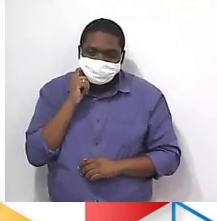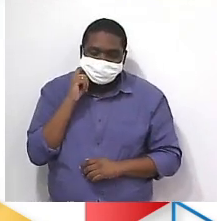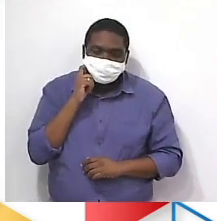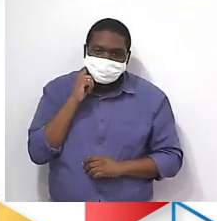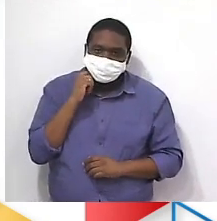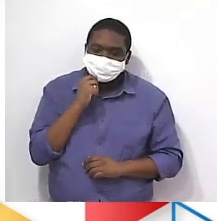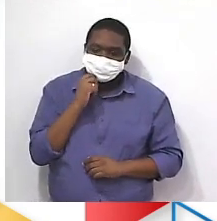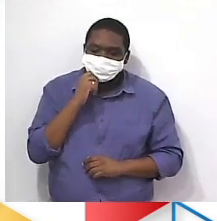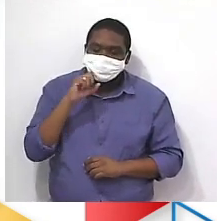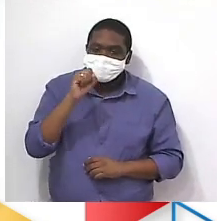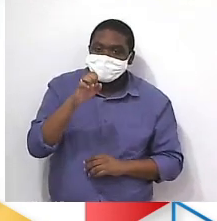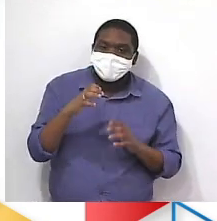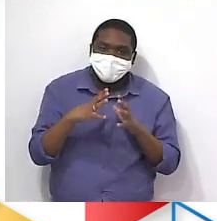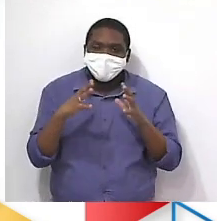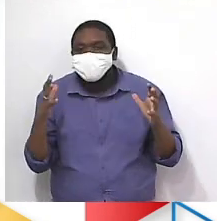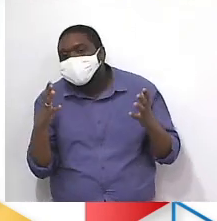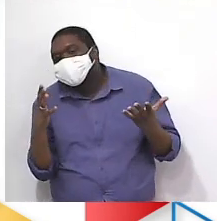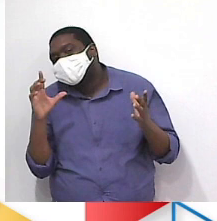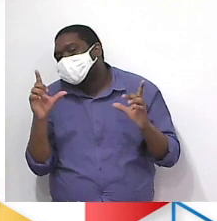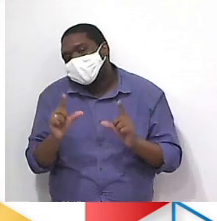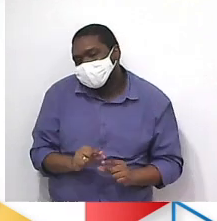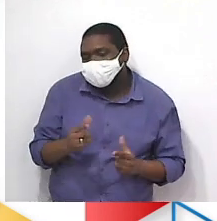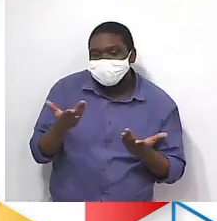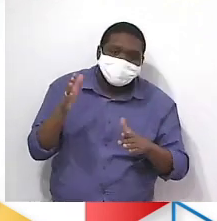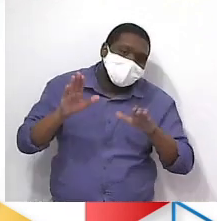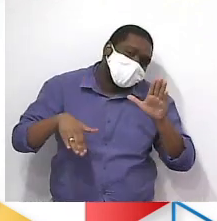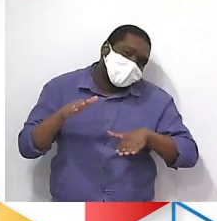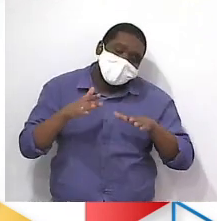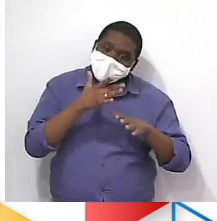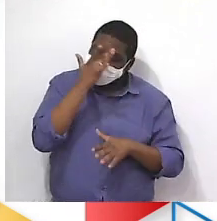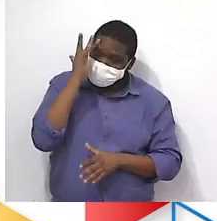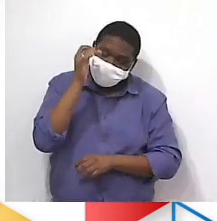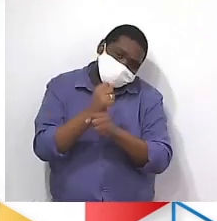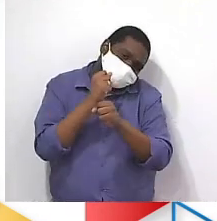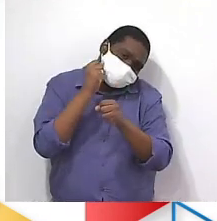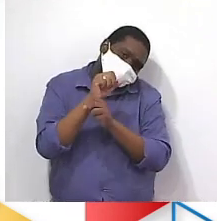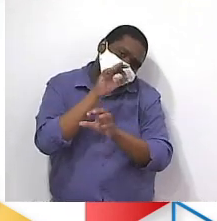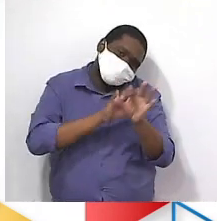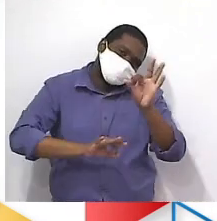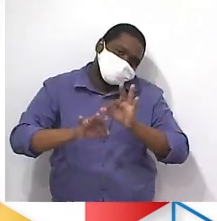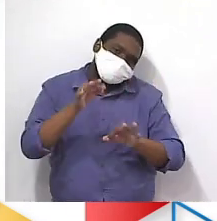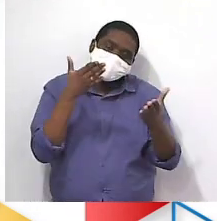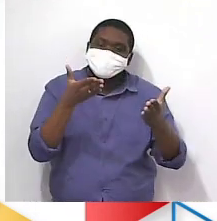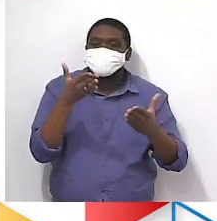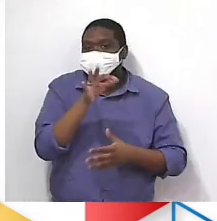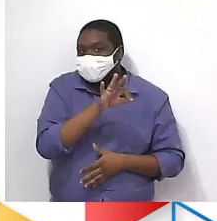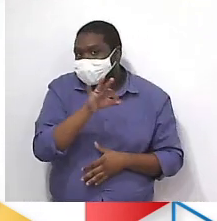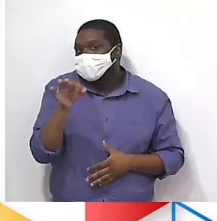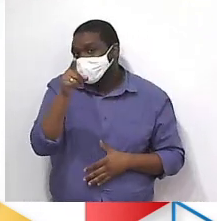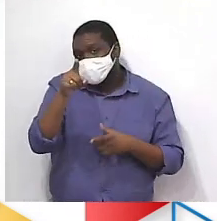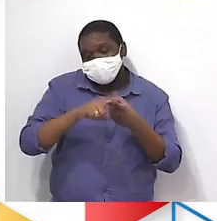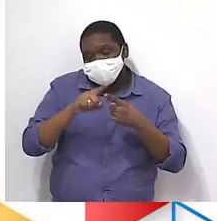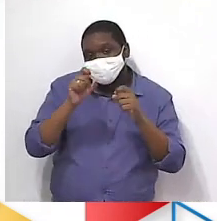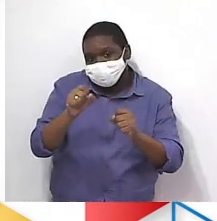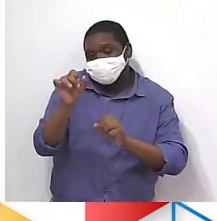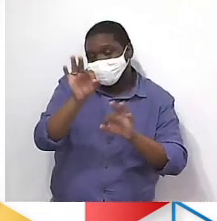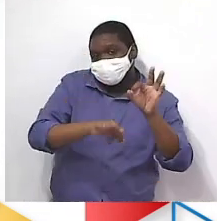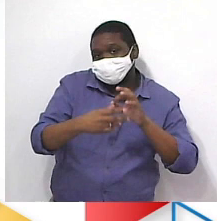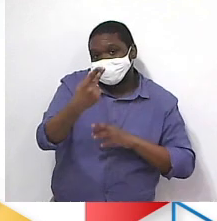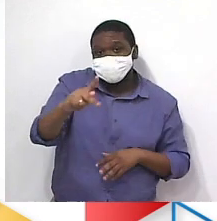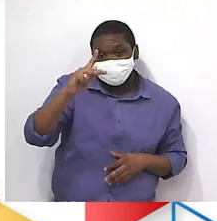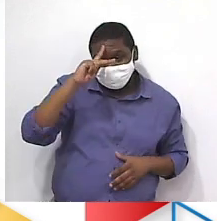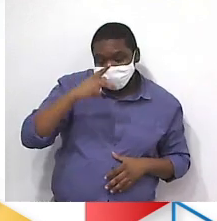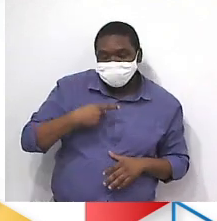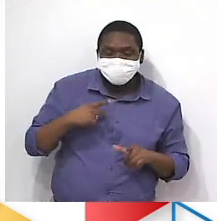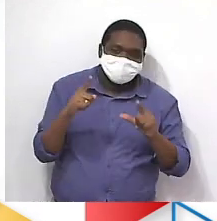vai ficar na base, isso aí depende do construtor, ele vai adorar isso, e você também poderia fazer isso, construir seu